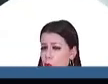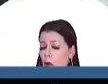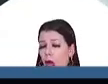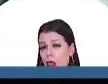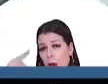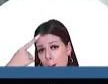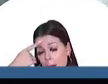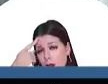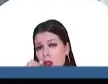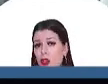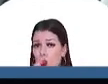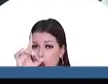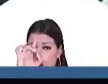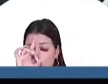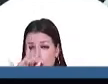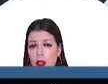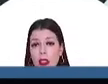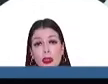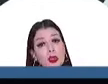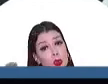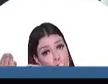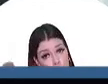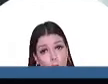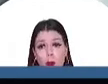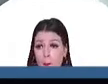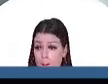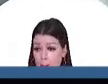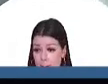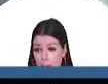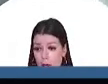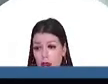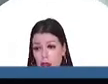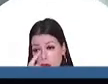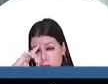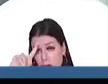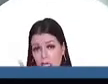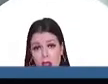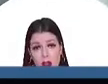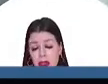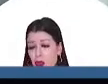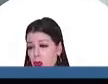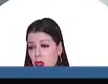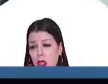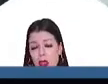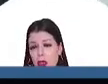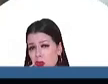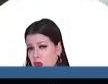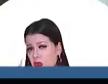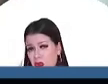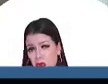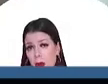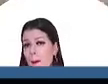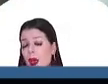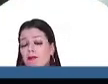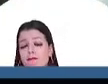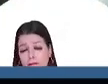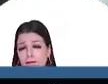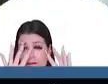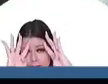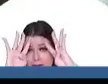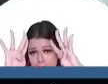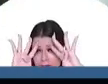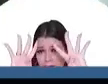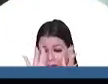em casa, no dia a dia, naquilo que esses nossos jovens estão sendo influenciados. Então, o dia 20 nós não temos, pelo contrário, vai ser um dia de